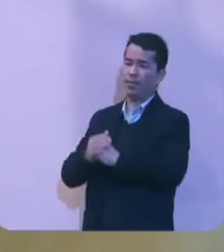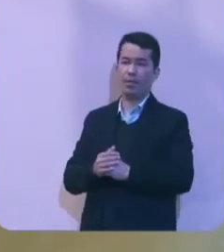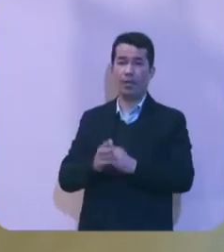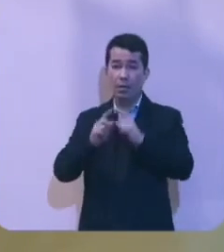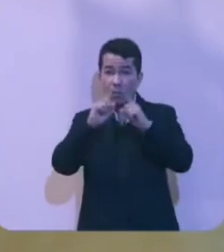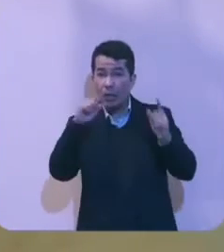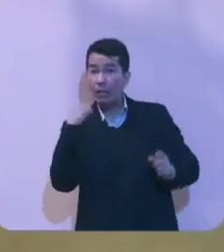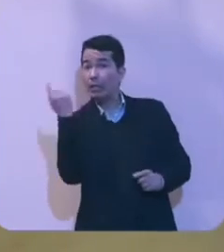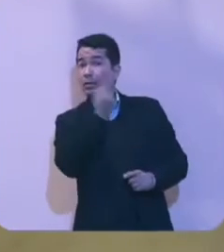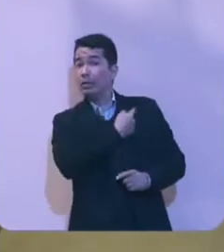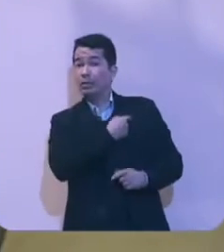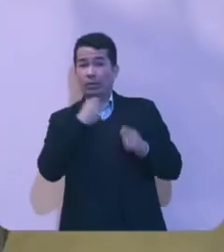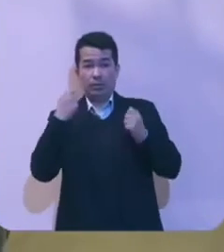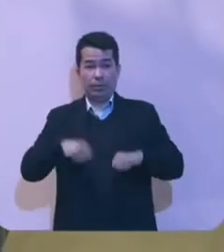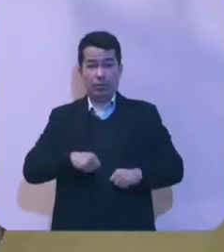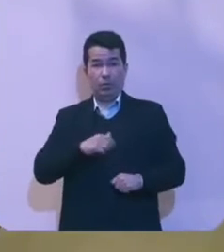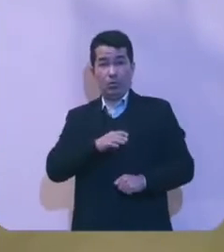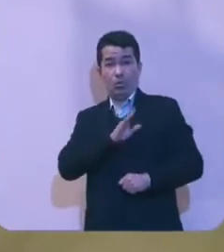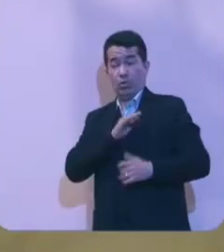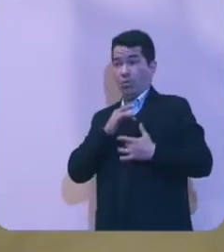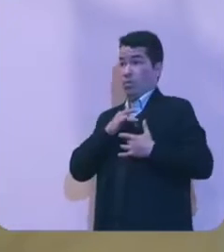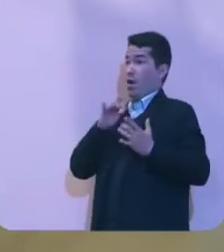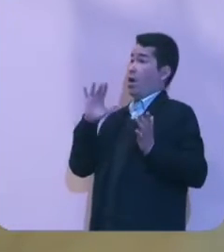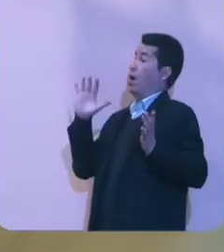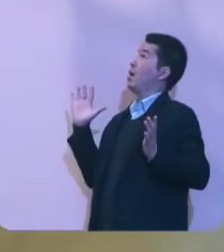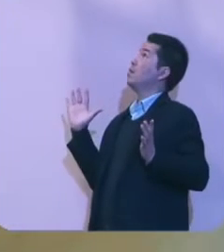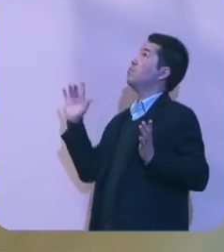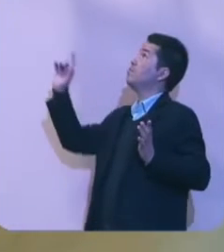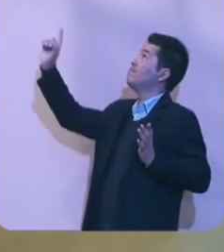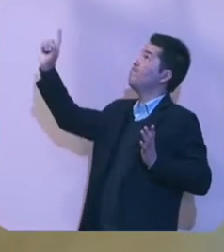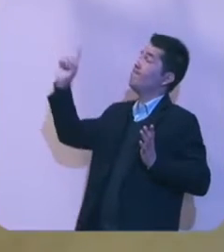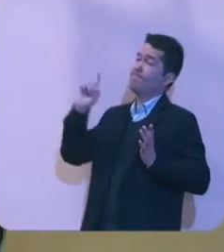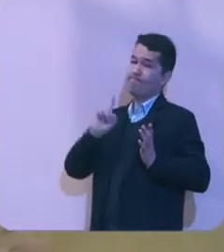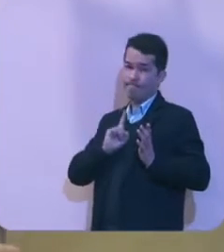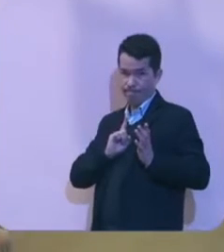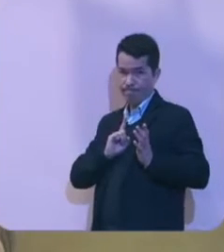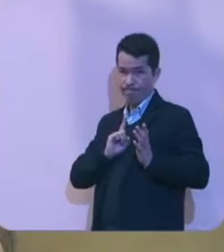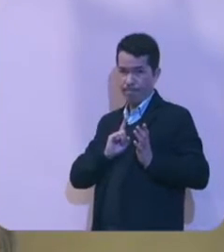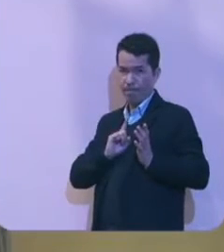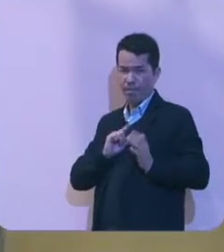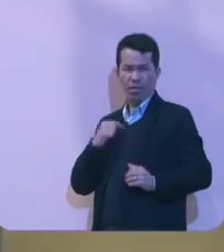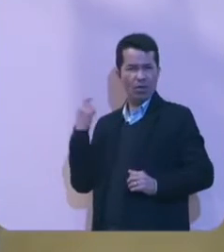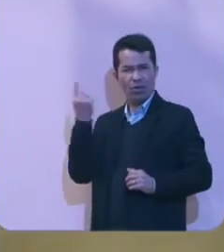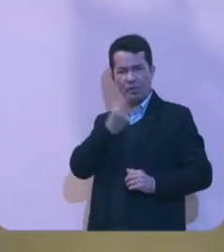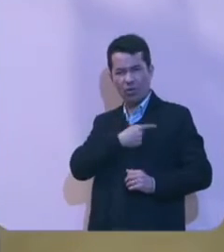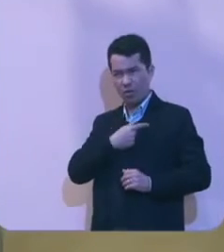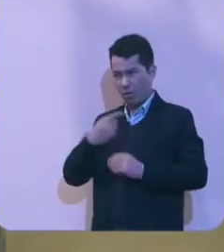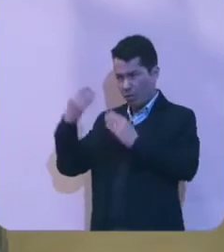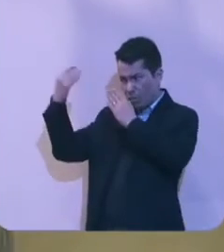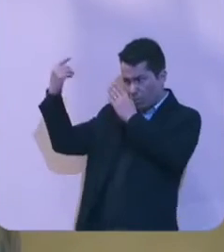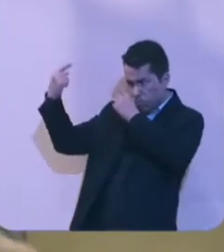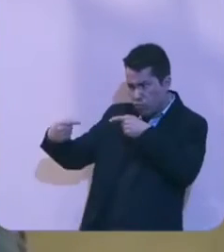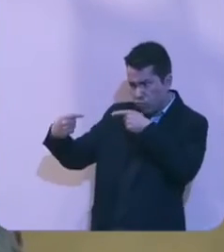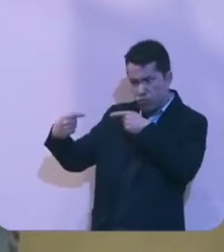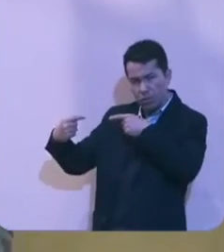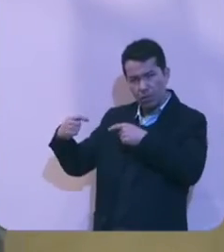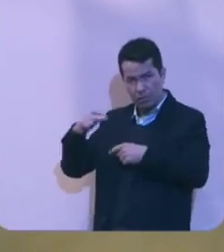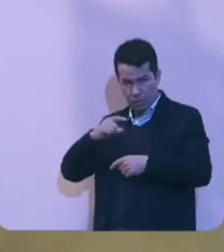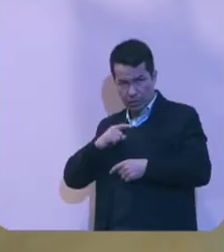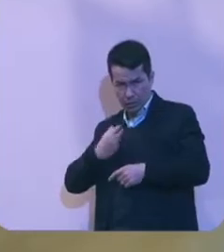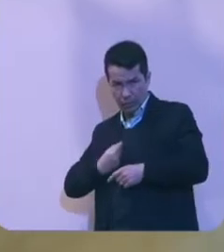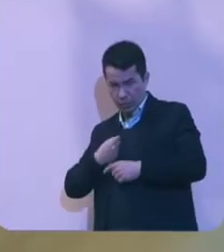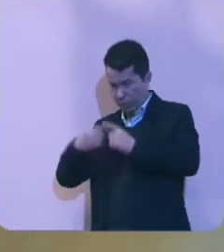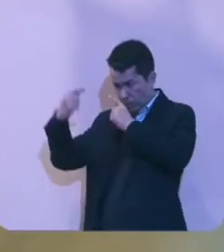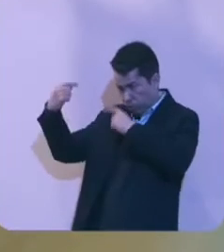dentro, a gente vai para as batalhas da vida, mas a gente não vai de cabeça baixa, a gente não vai como